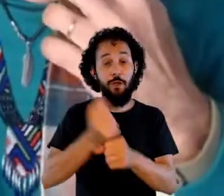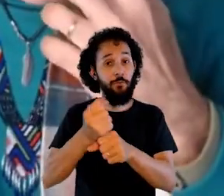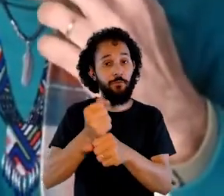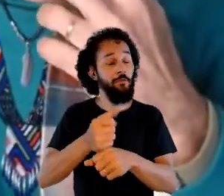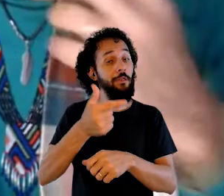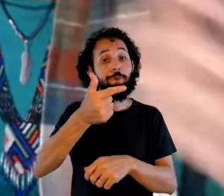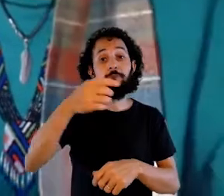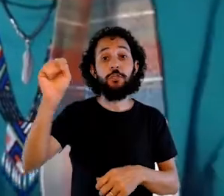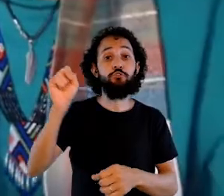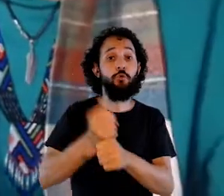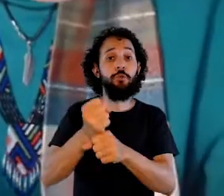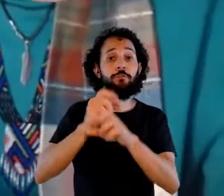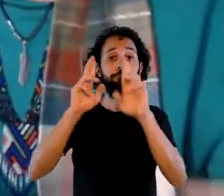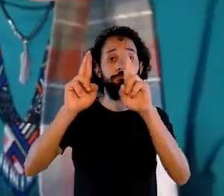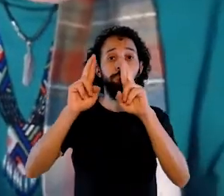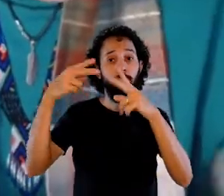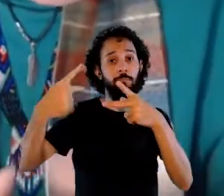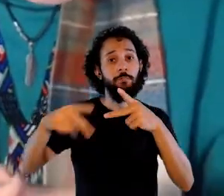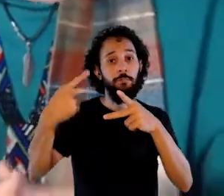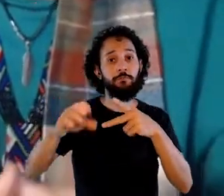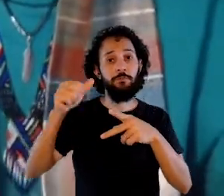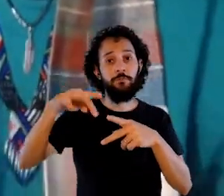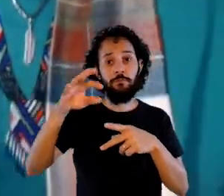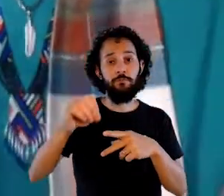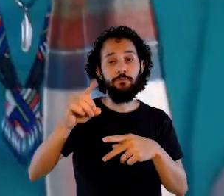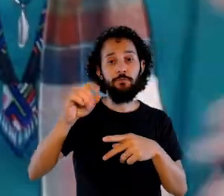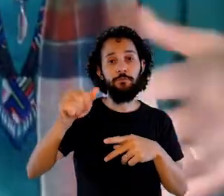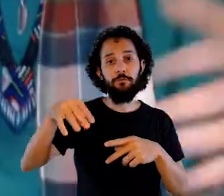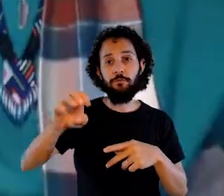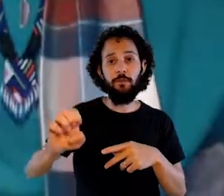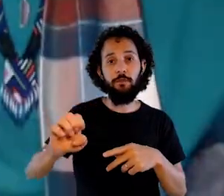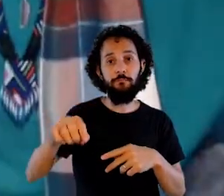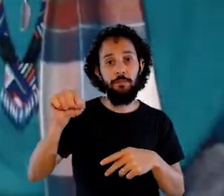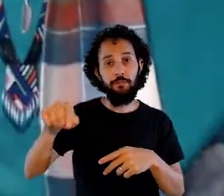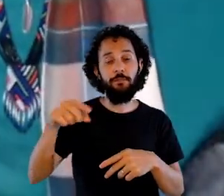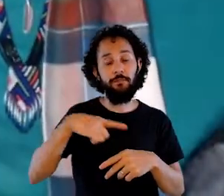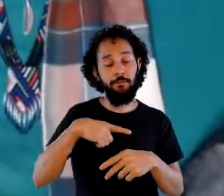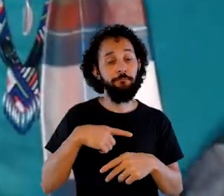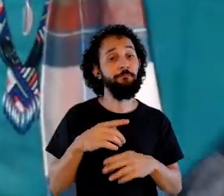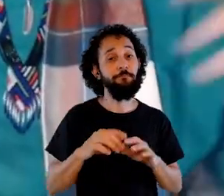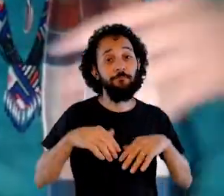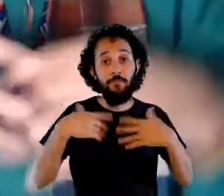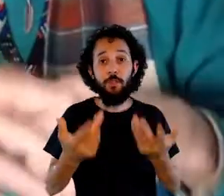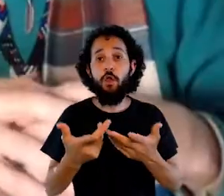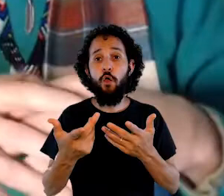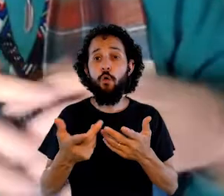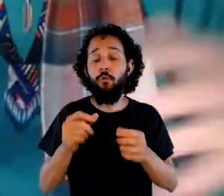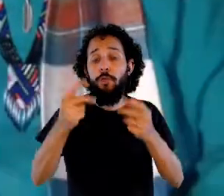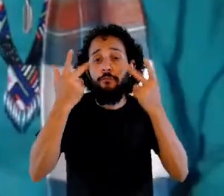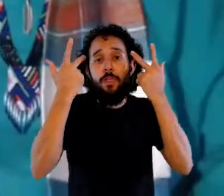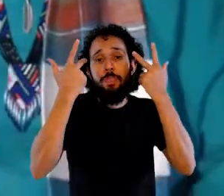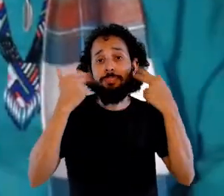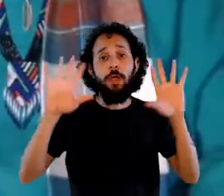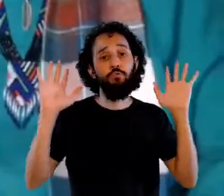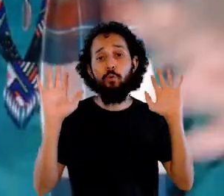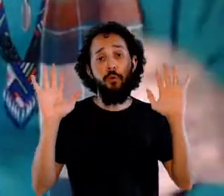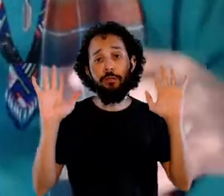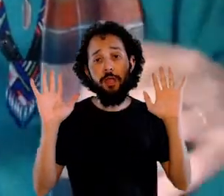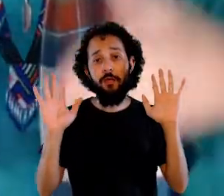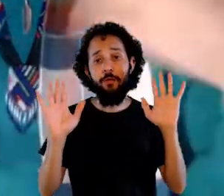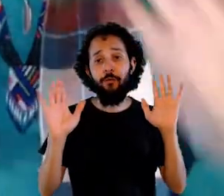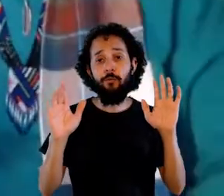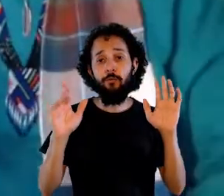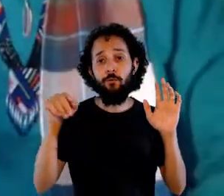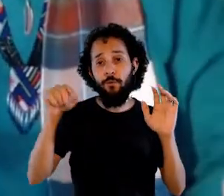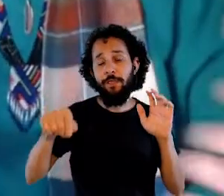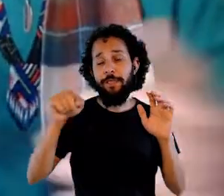do Santo Daime. Antes do Lua Cheia eu tinha o Estelaria. Aí foi uma coisa natural, foi chegando, através dessas pequenas viagens que eu fiz,